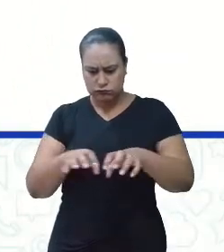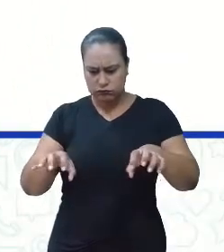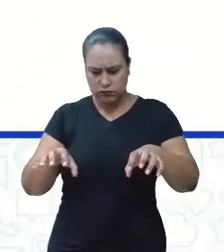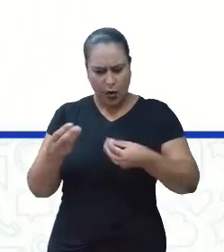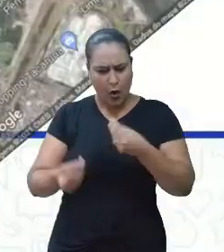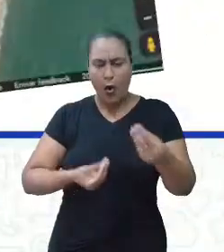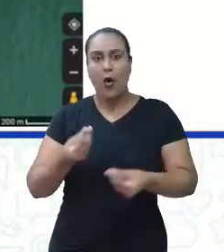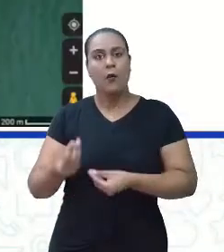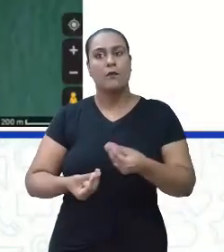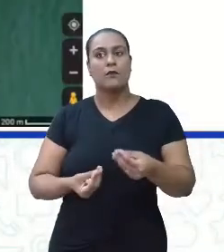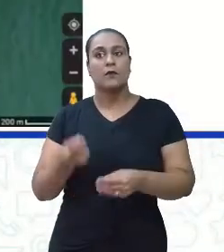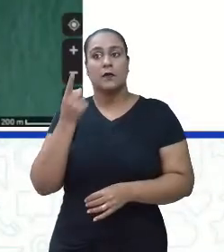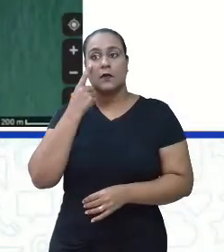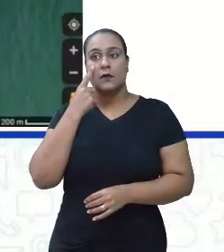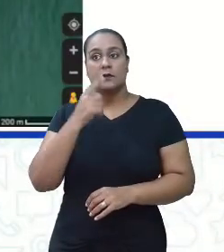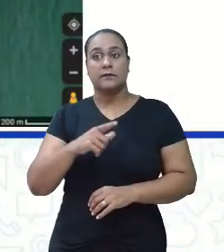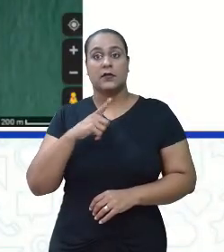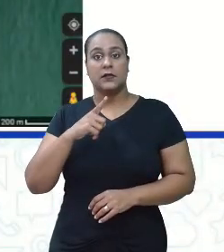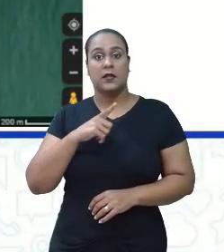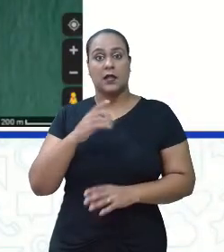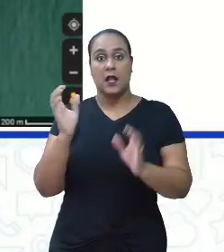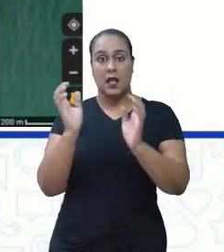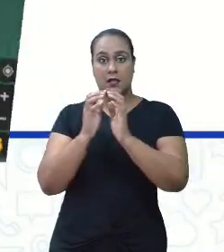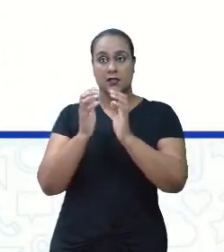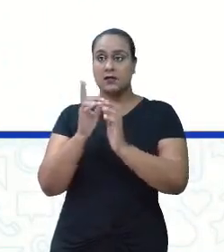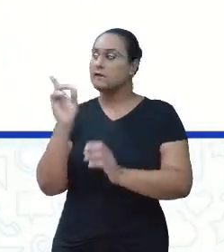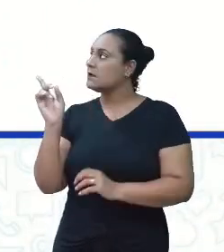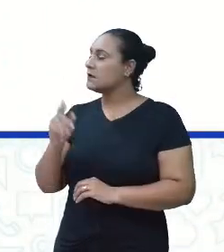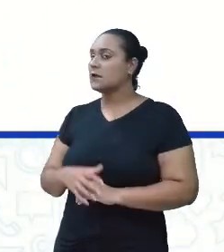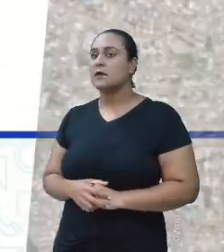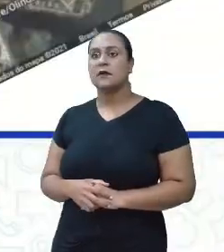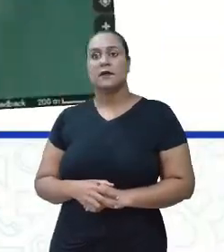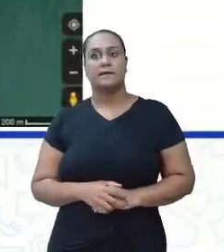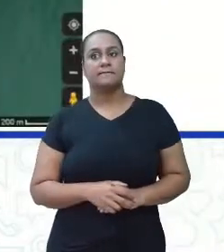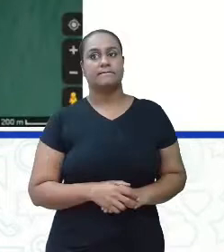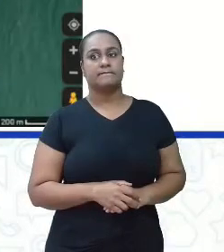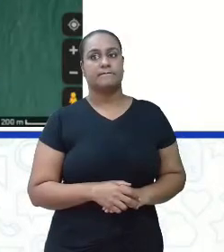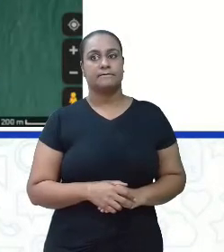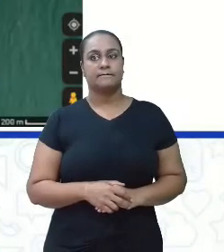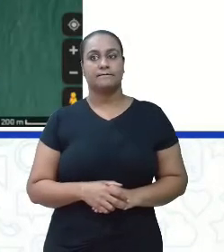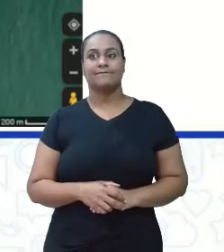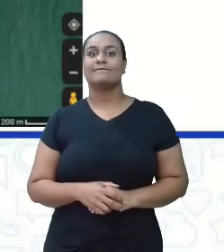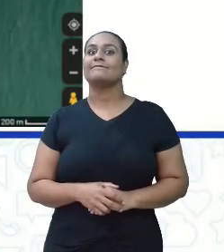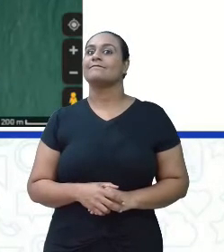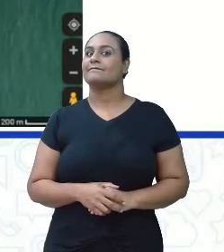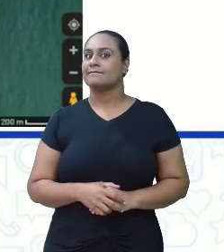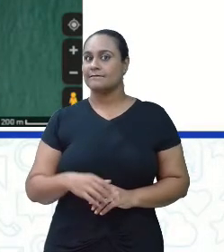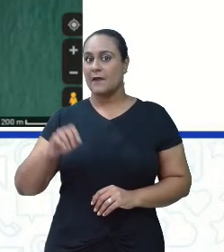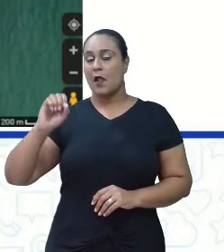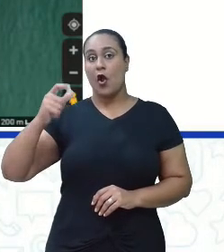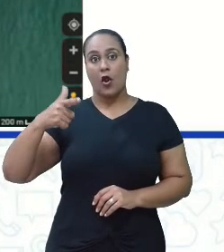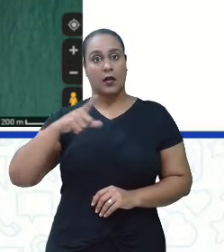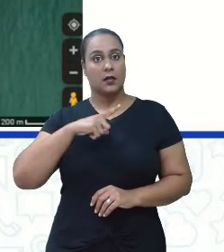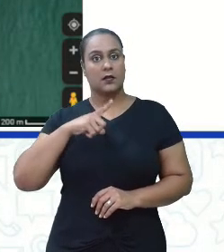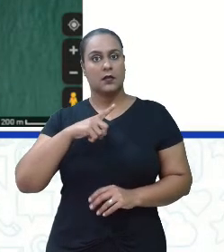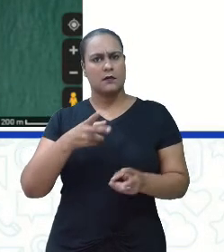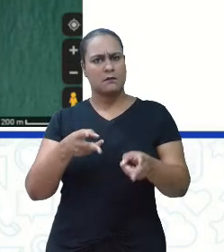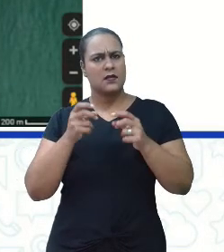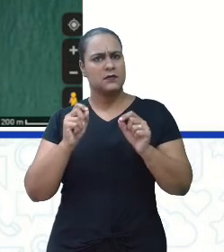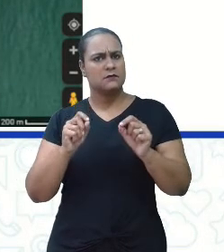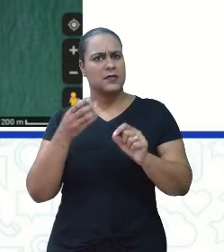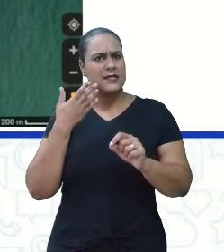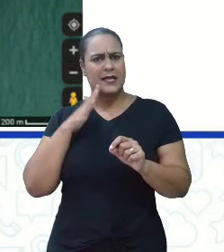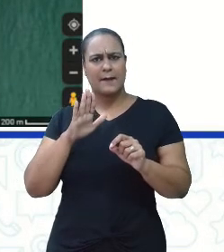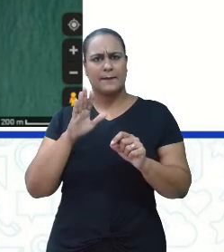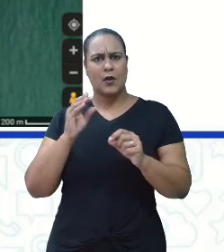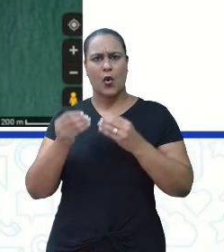Acompanha só. Ó. Nós temos aqui Recife e nós temos ali Olinda. Percebam que você não sabe